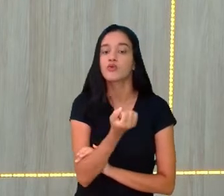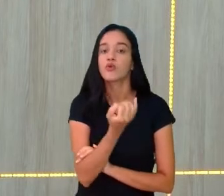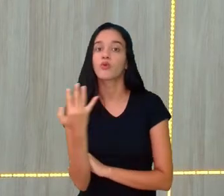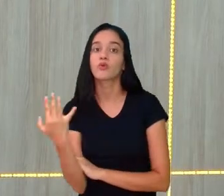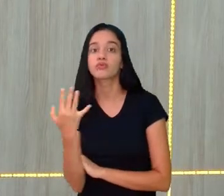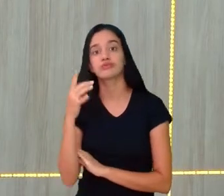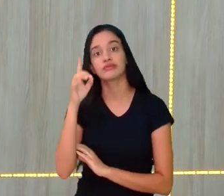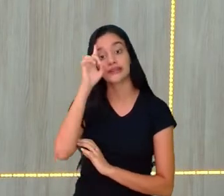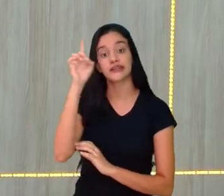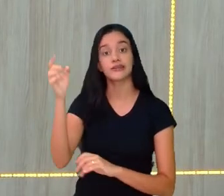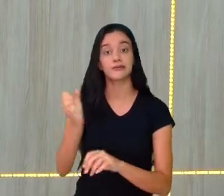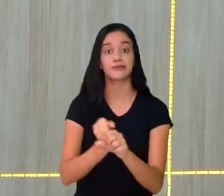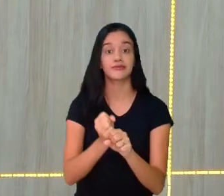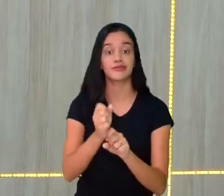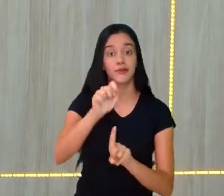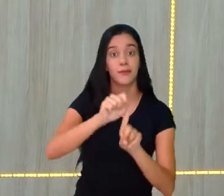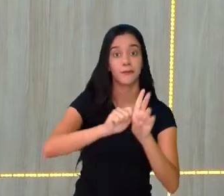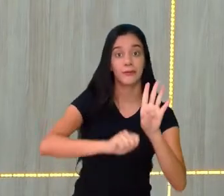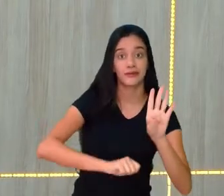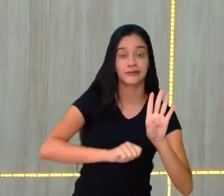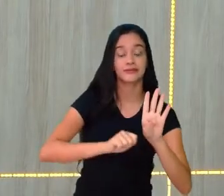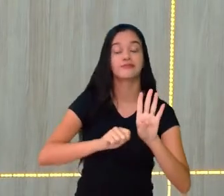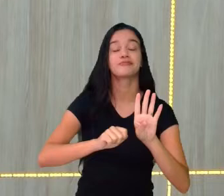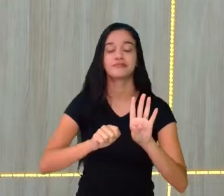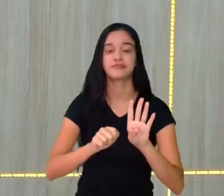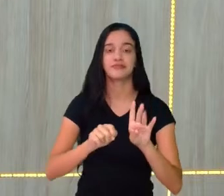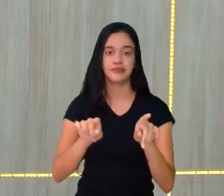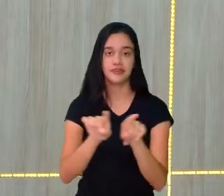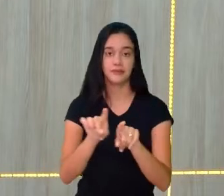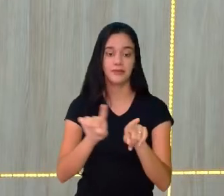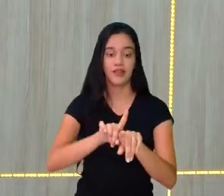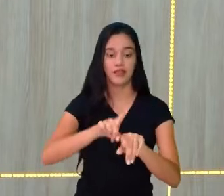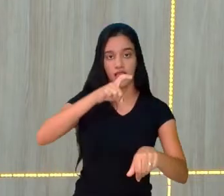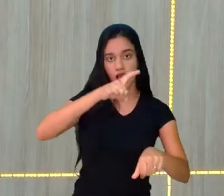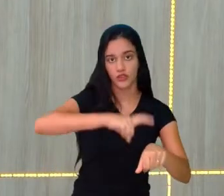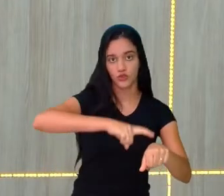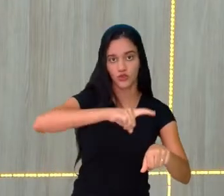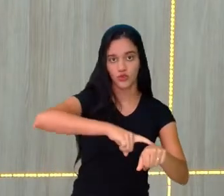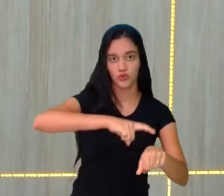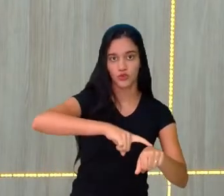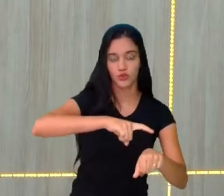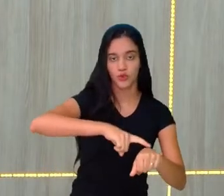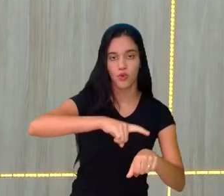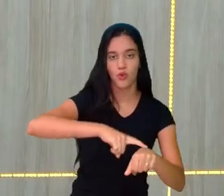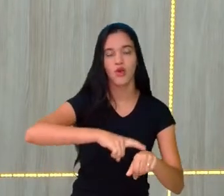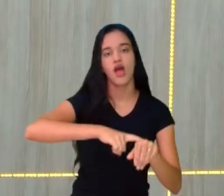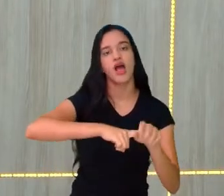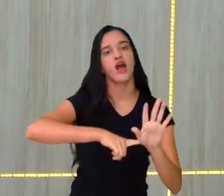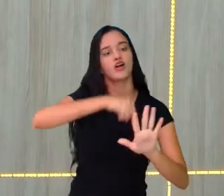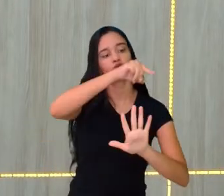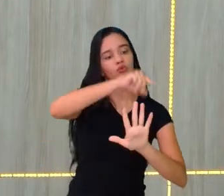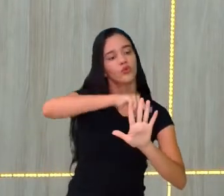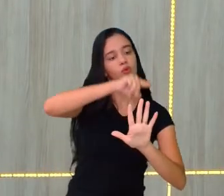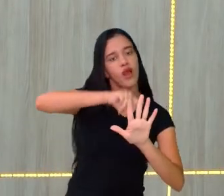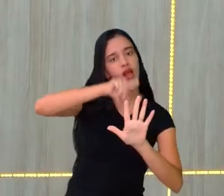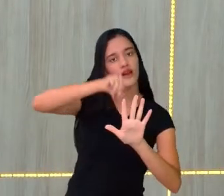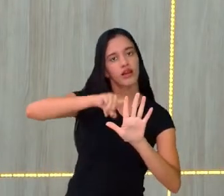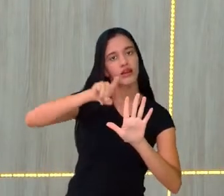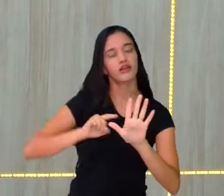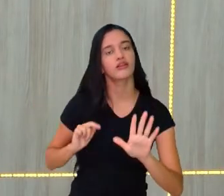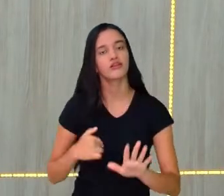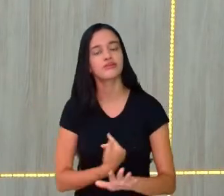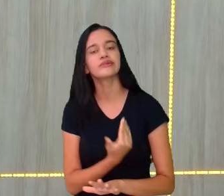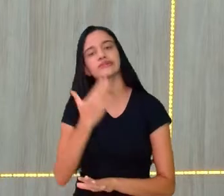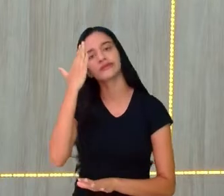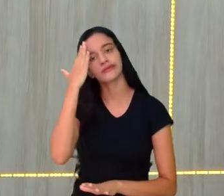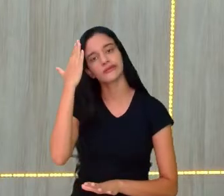dos dias, dos anos, dos meses, né, das horas, né, a questão do calendário. Então a gente vai tentar entender isso